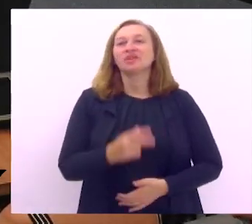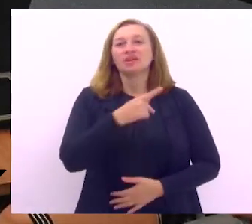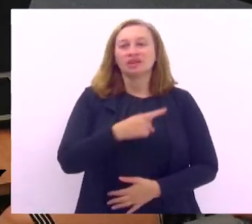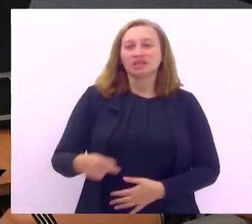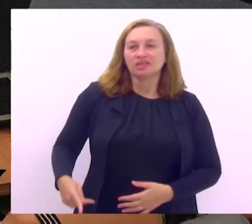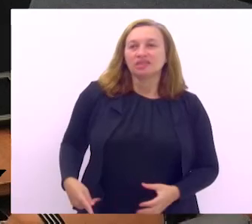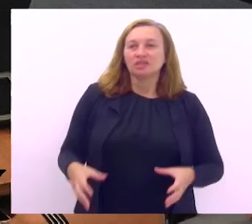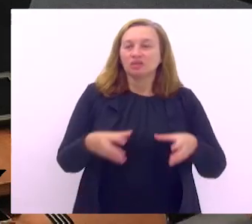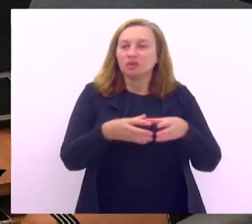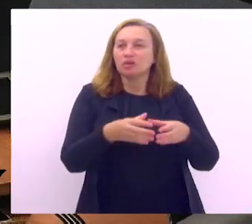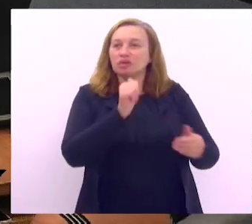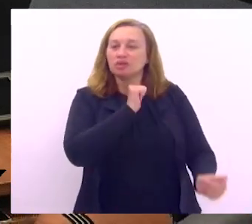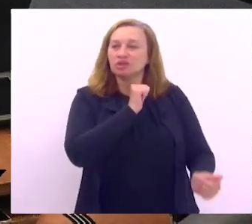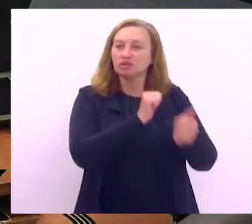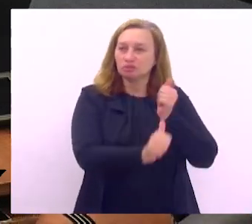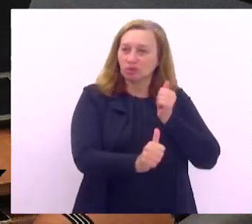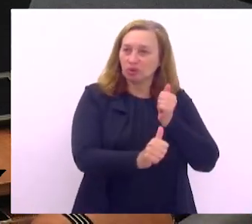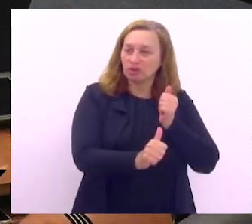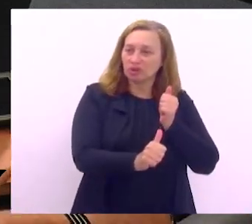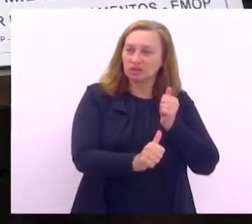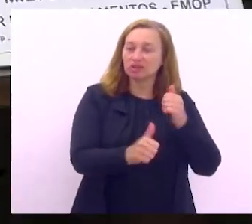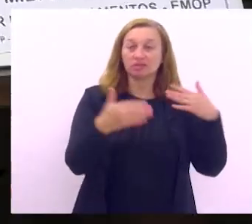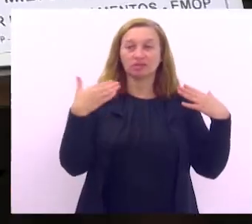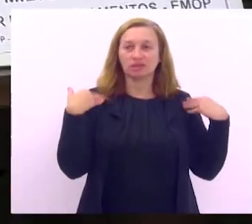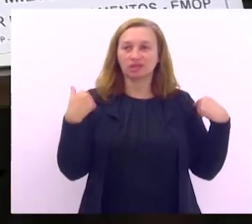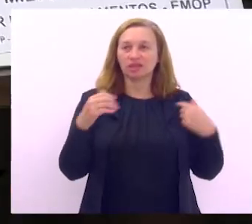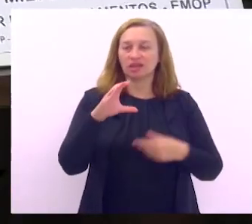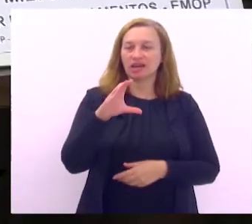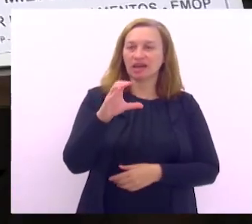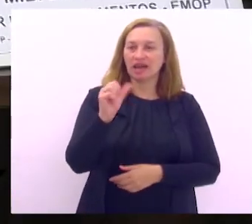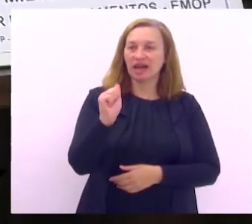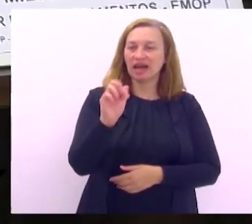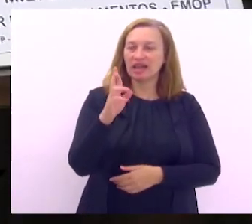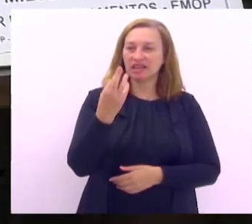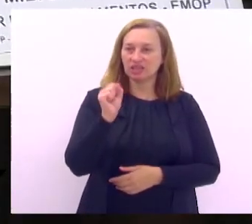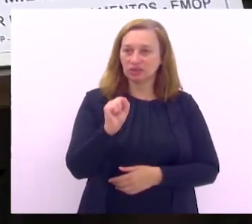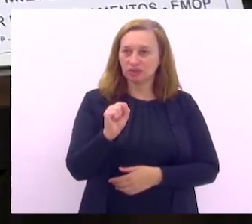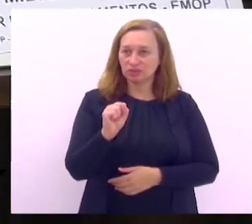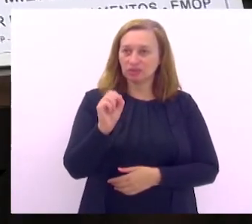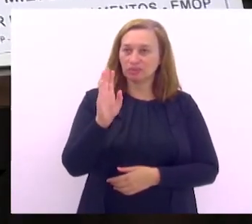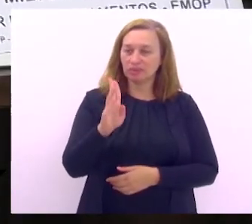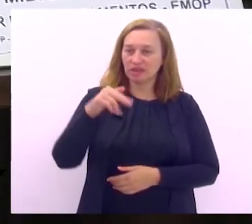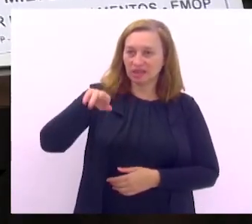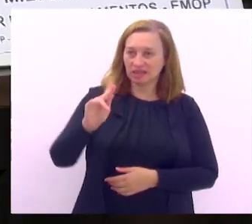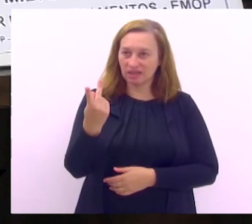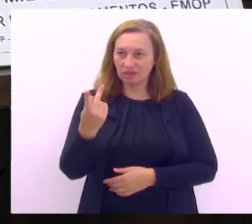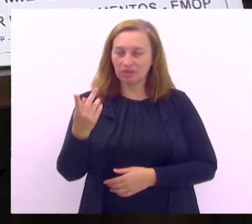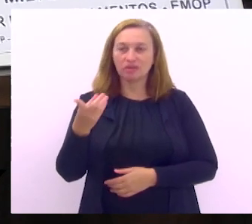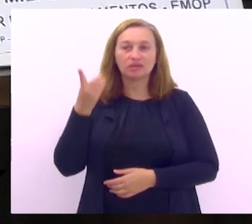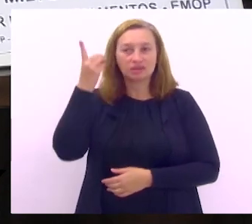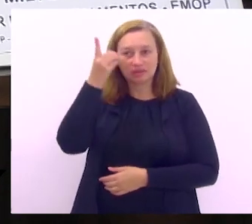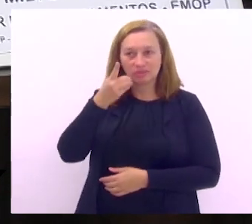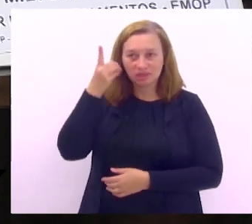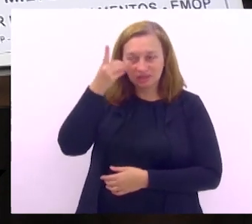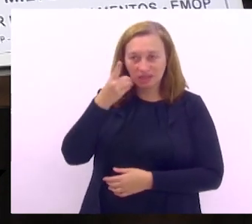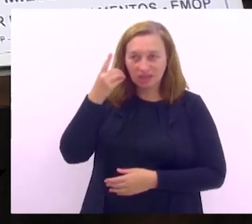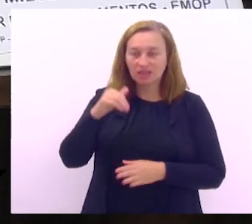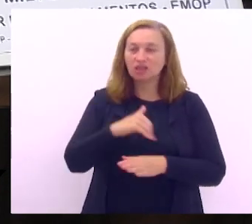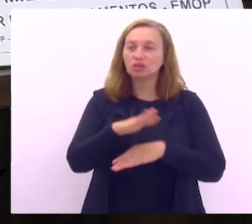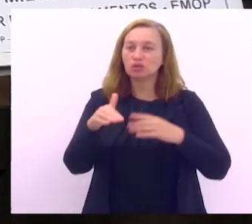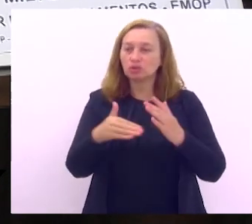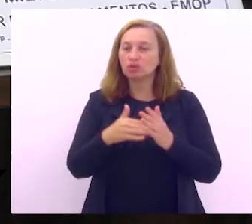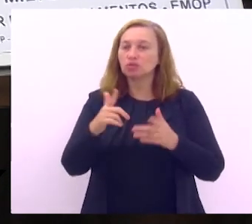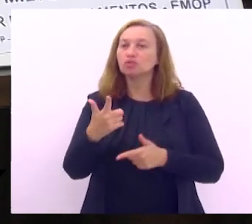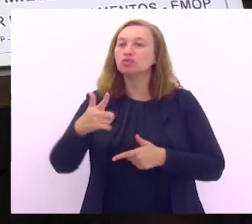Comissão de Esporte e Lazer, deputado Carlinhos BNH, com ele cumprimentando o deputado, cumprimento todas as autoridades